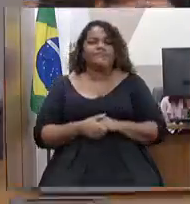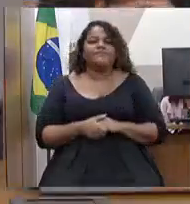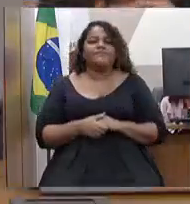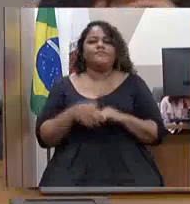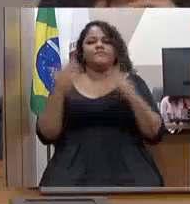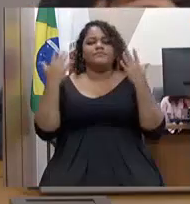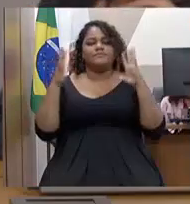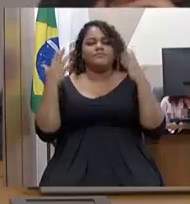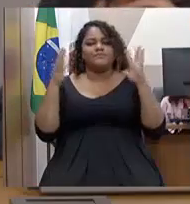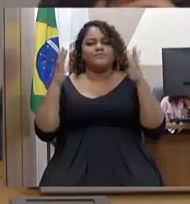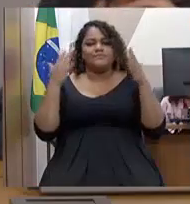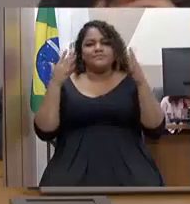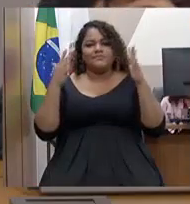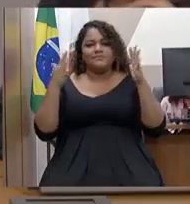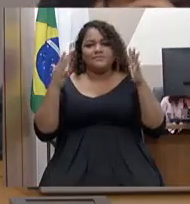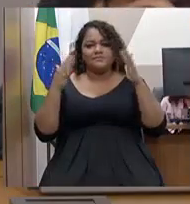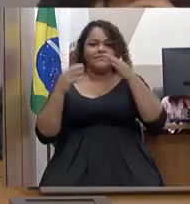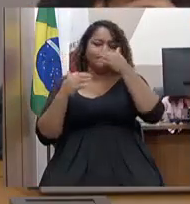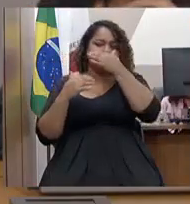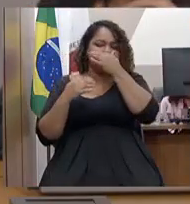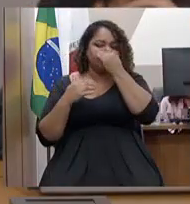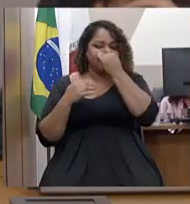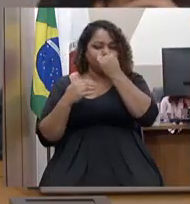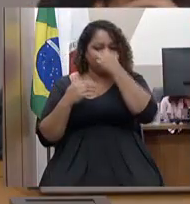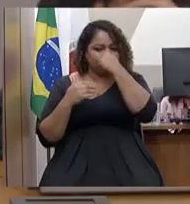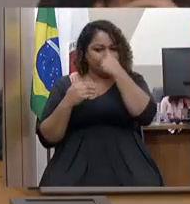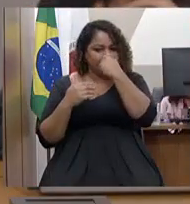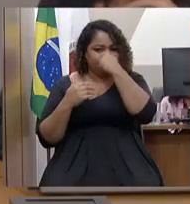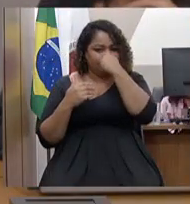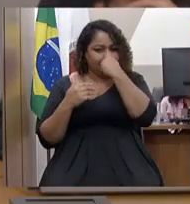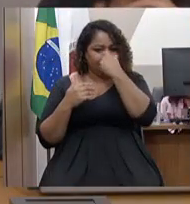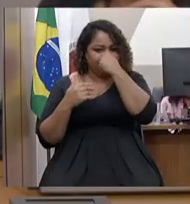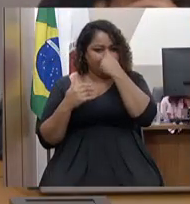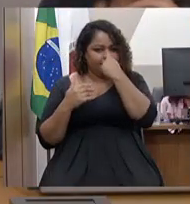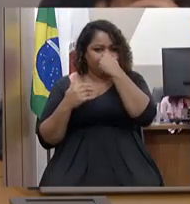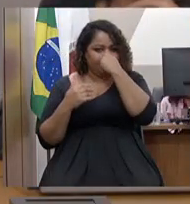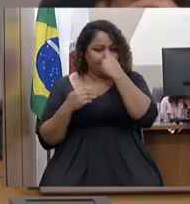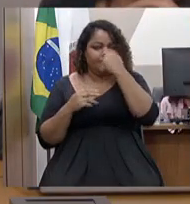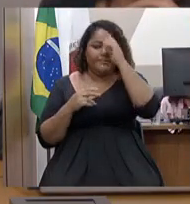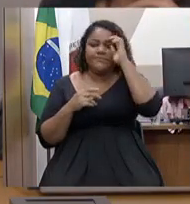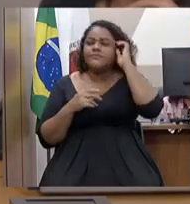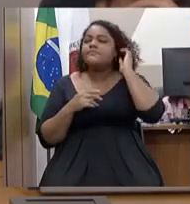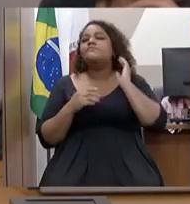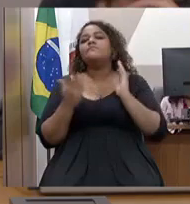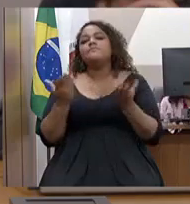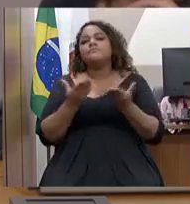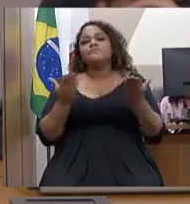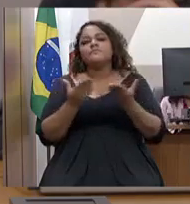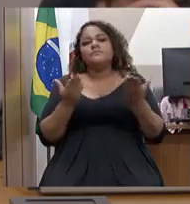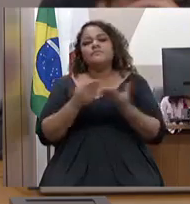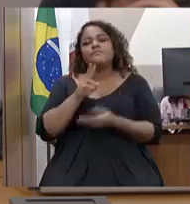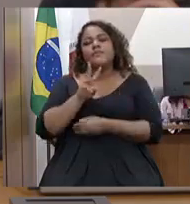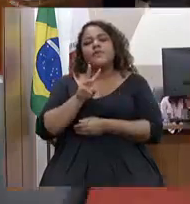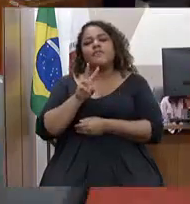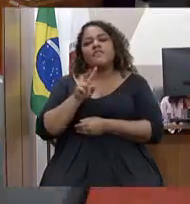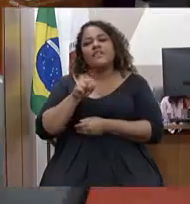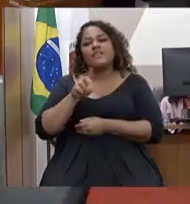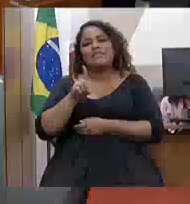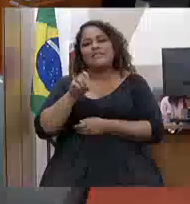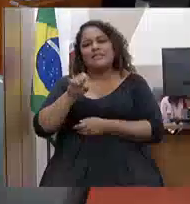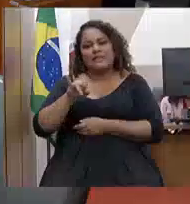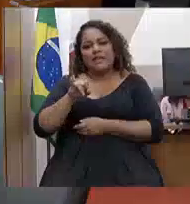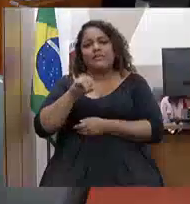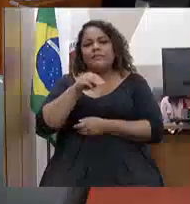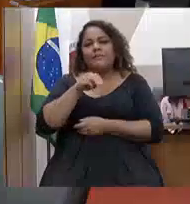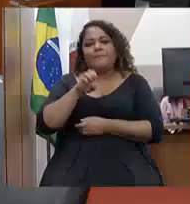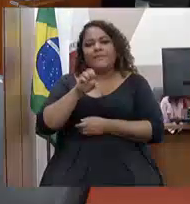Muito obrigado vamos ouvir agora o senhor vandeir Messias Alves presidente da Força Sindical Estadual bom